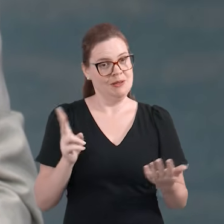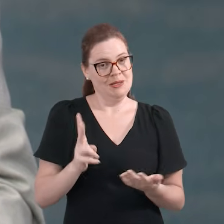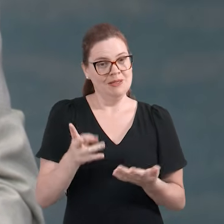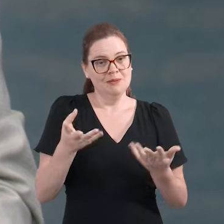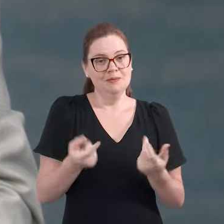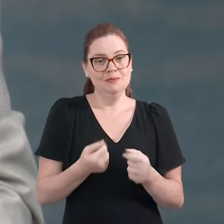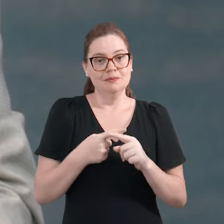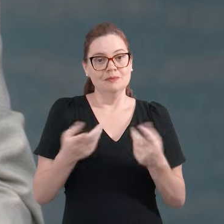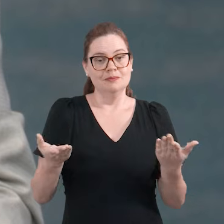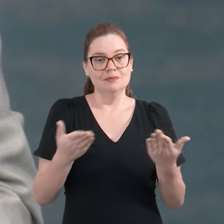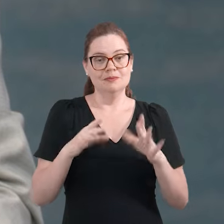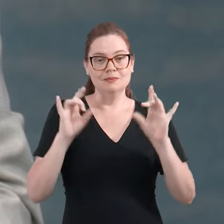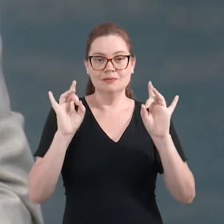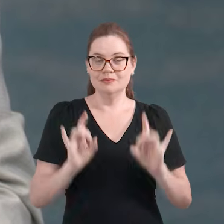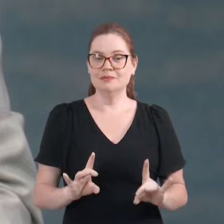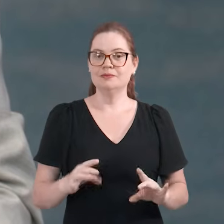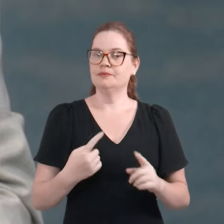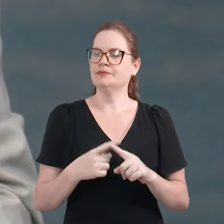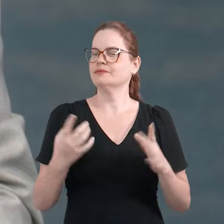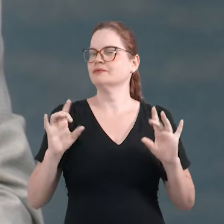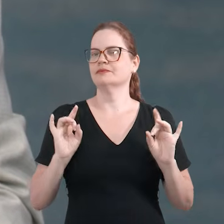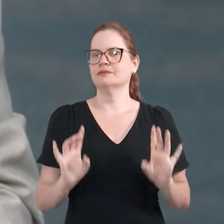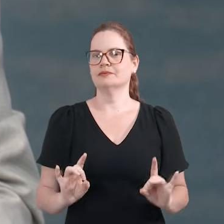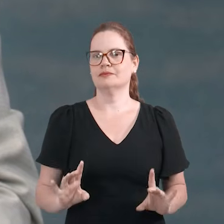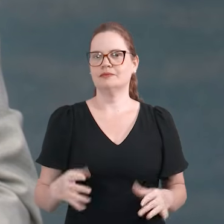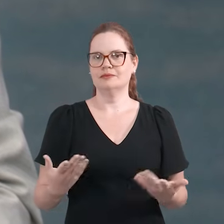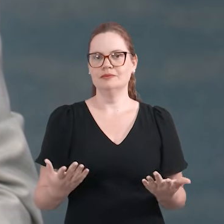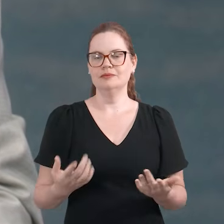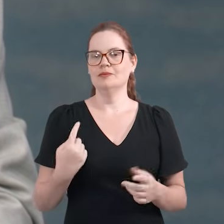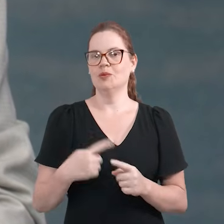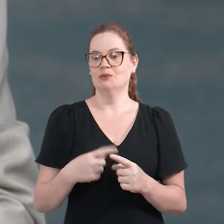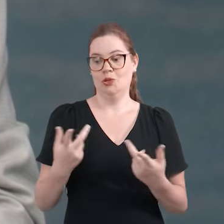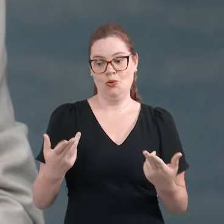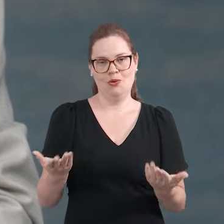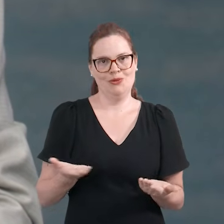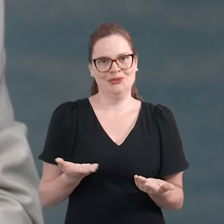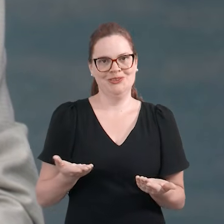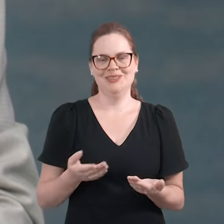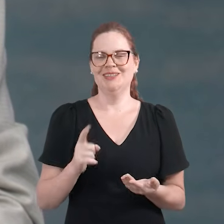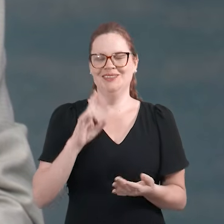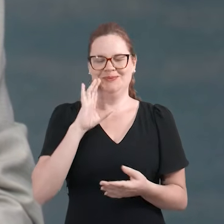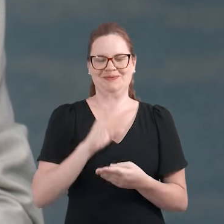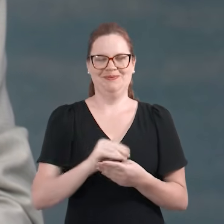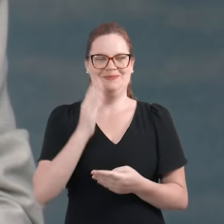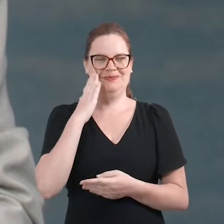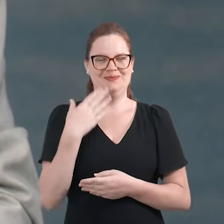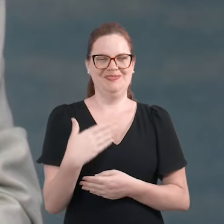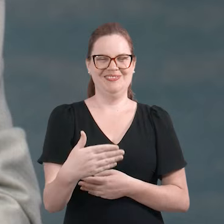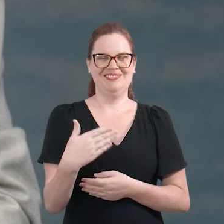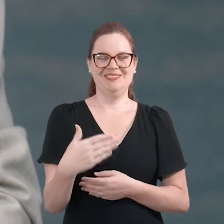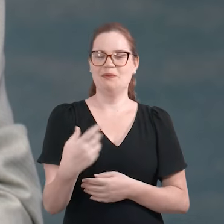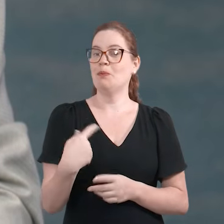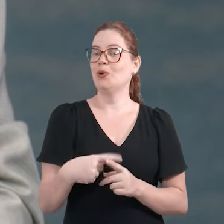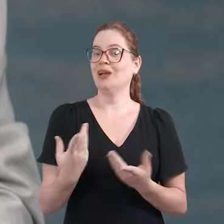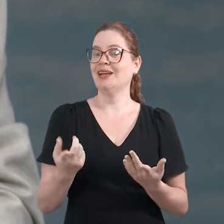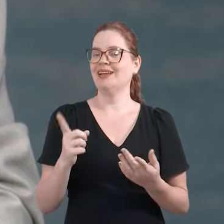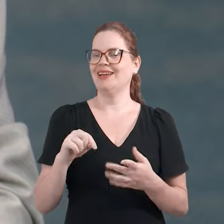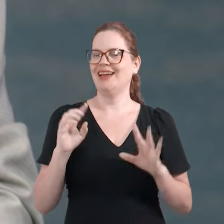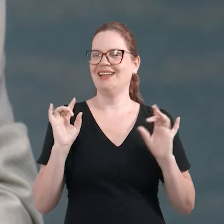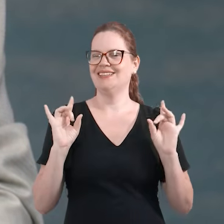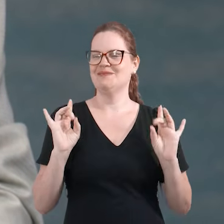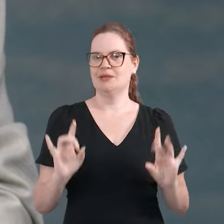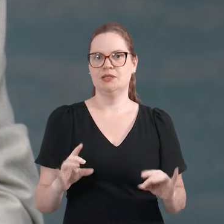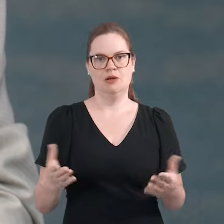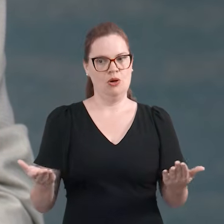especial. E ele é especial, ou foi especial assim como o de hoje, você vai entender daqui a pouquinho por quê. O